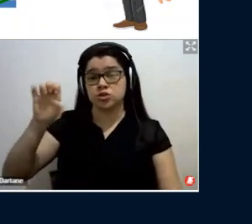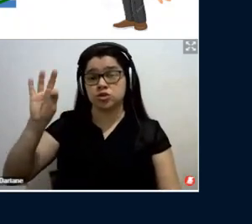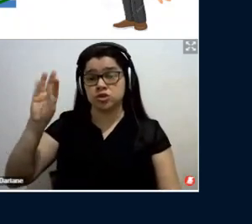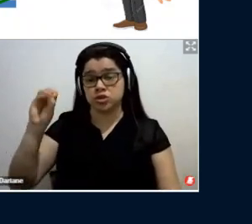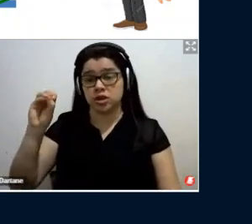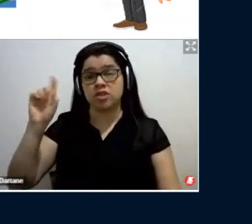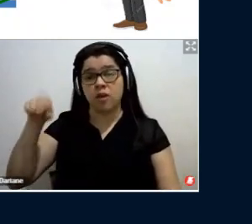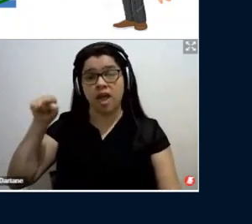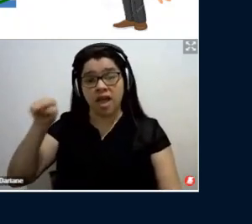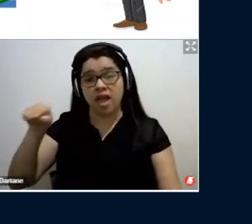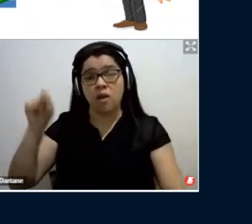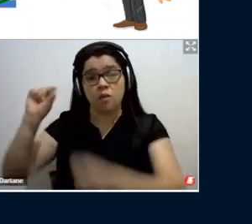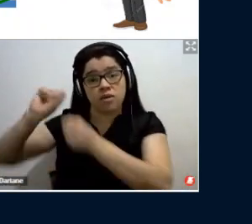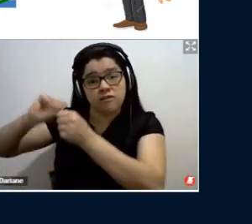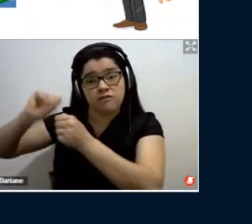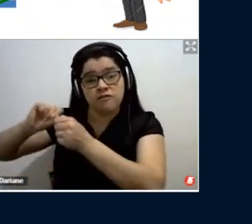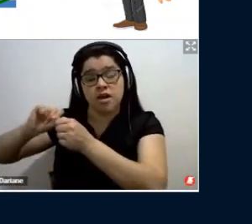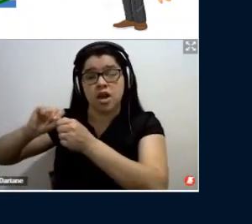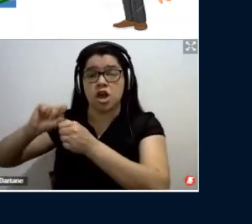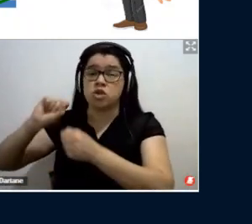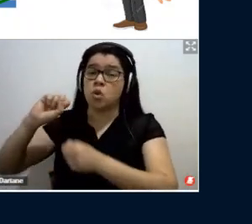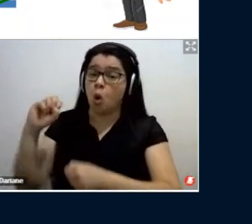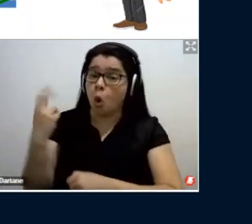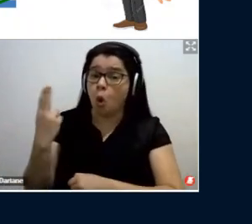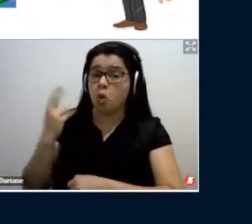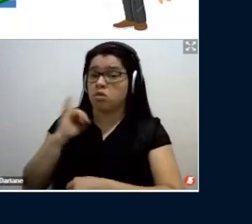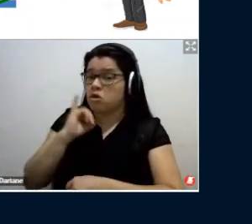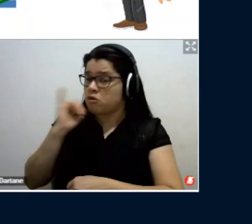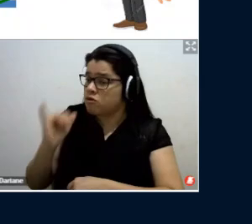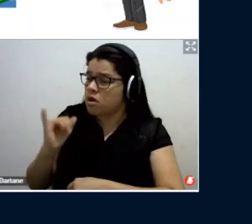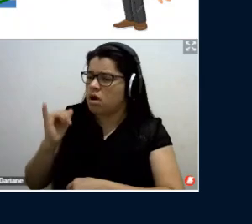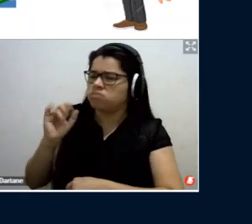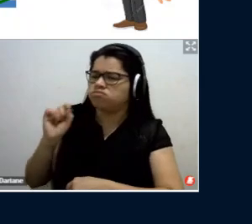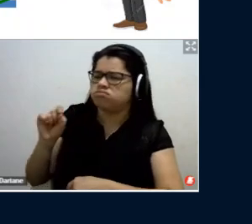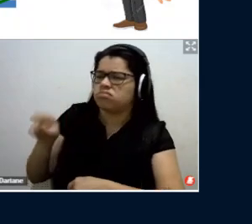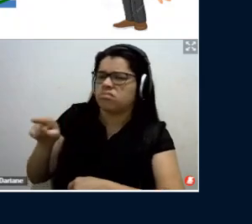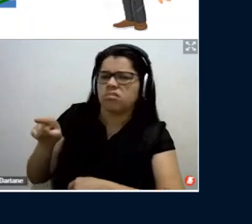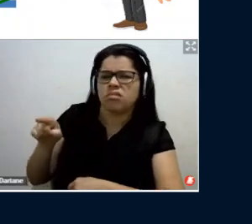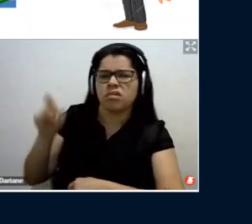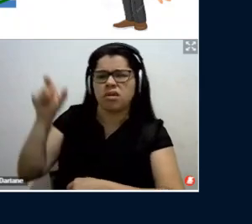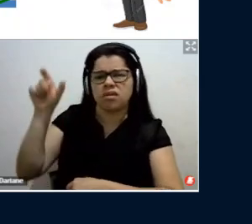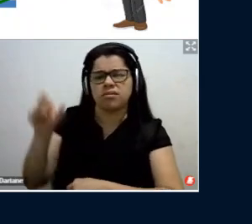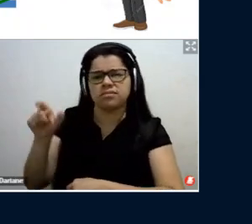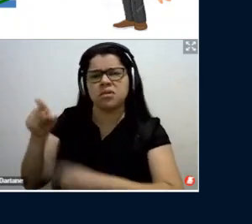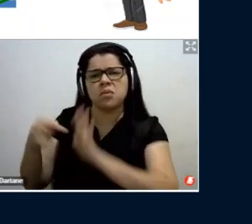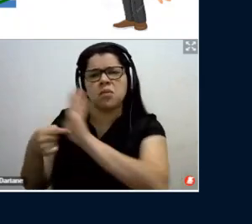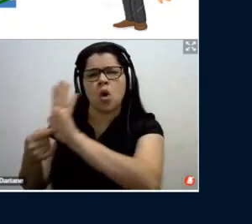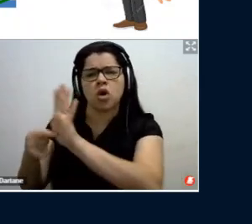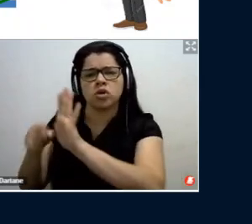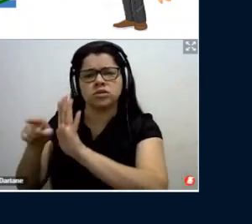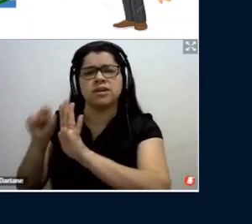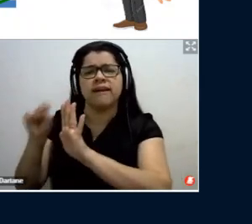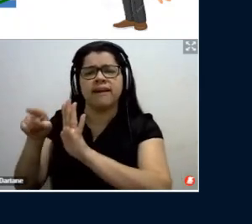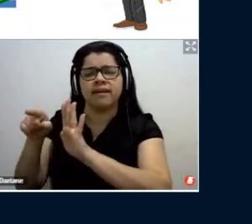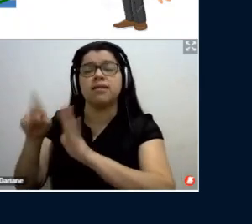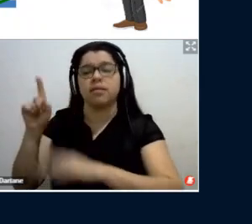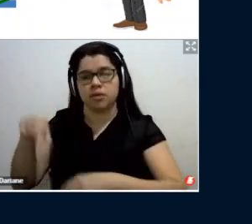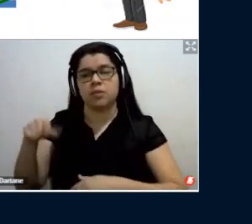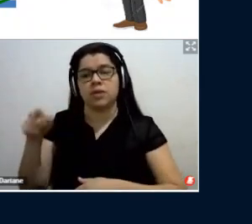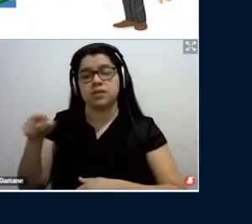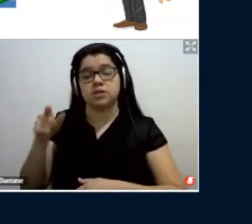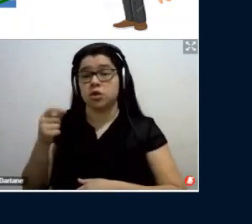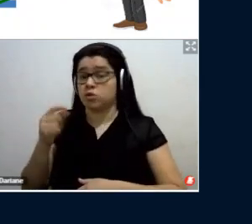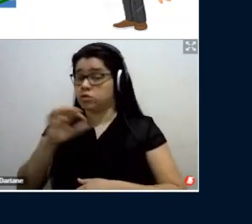eu falo. É o elemento principal da oração. E nesse caso, aí, não é